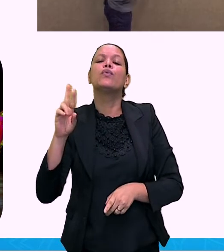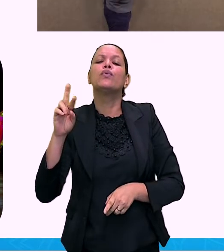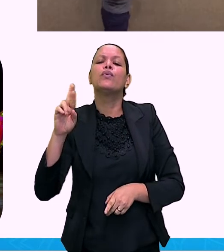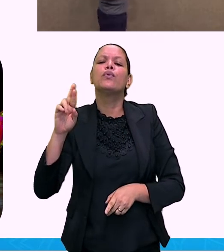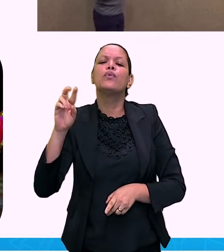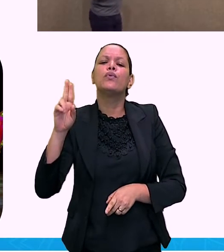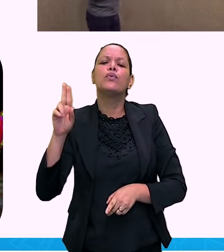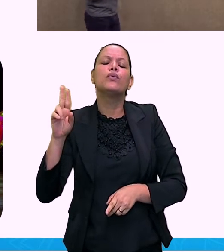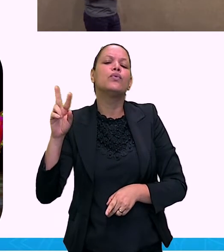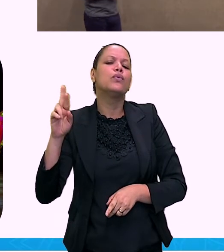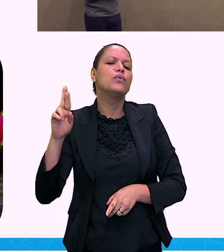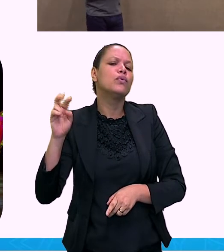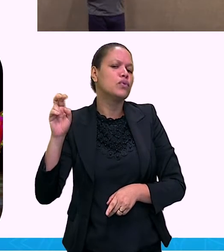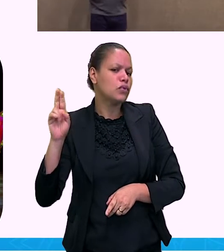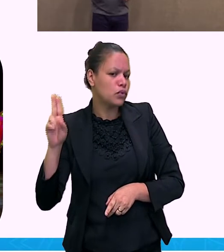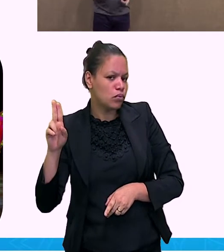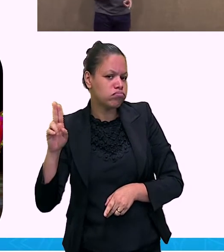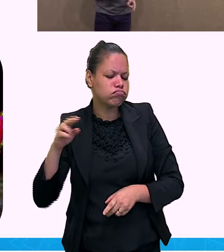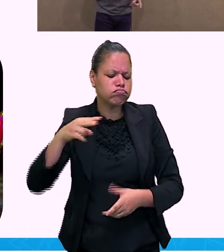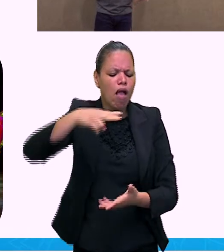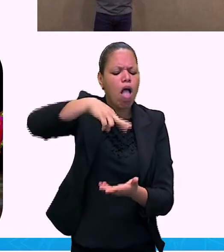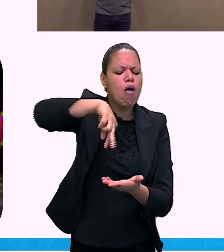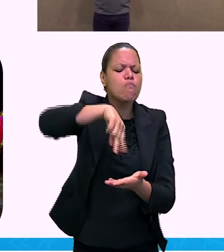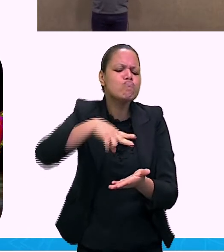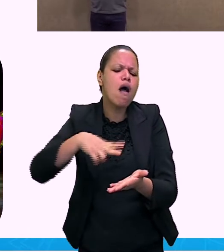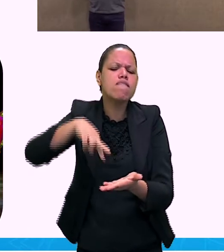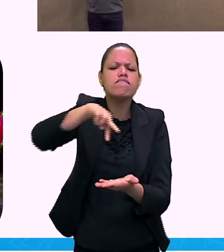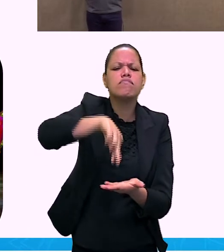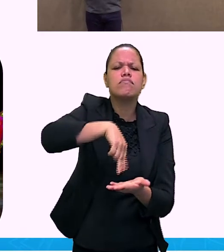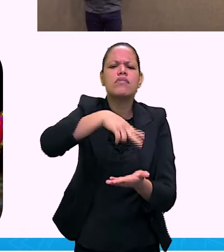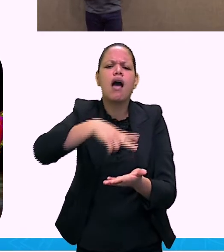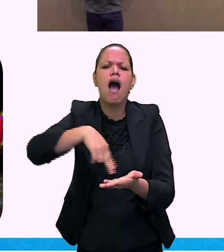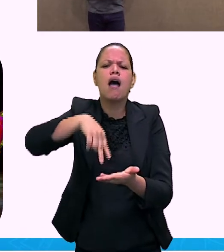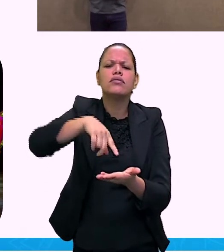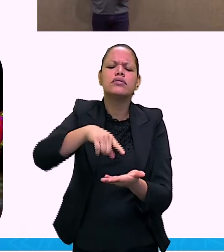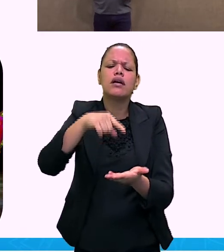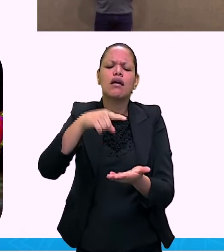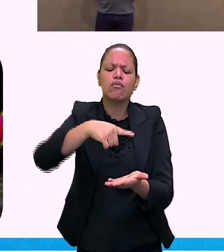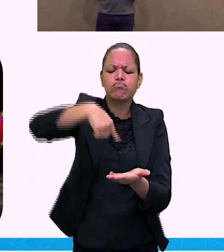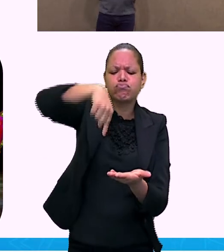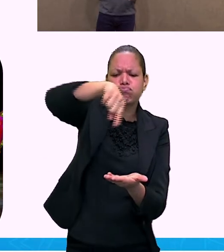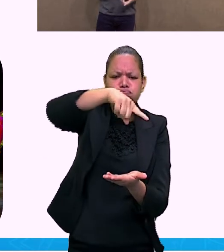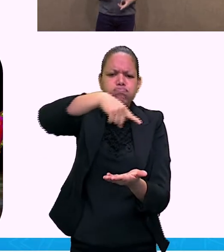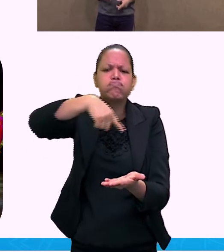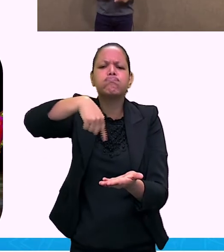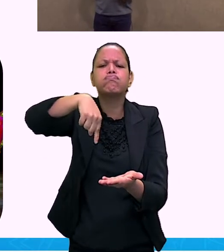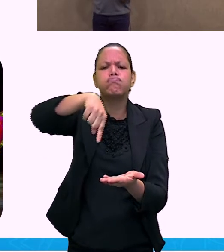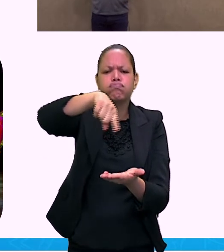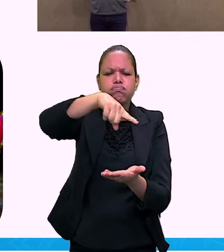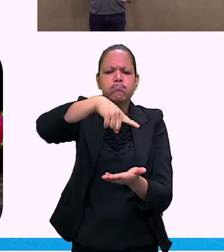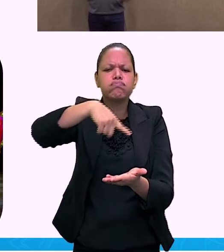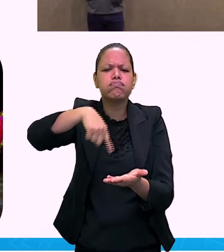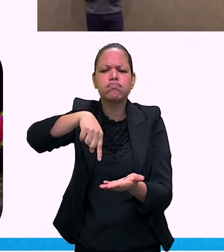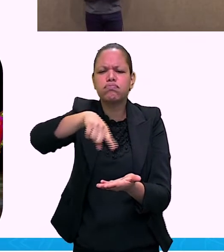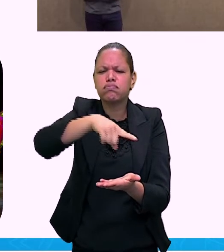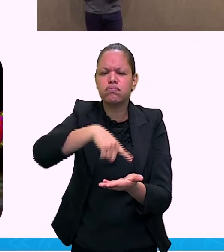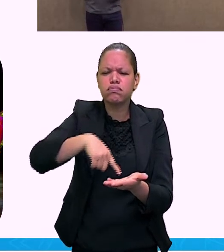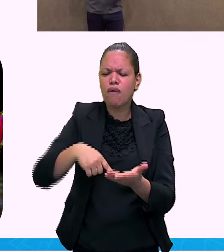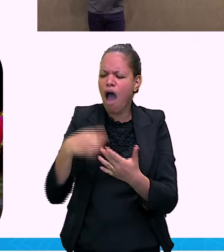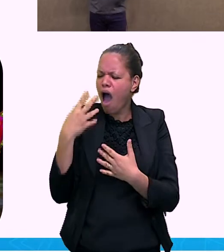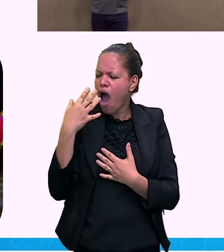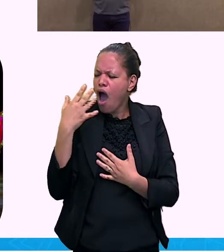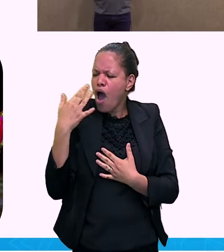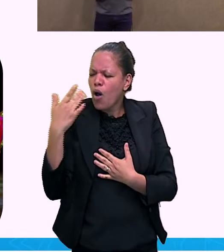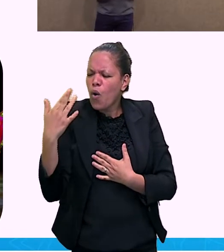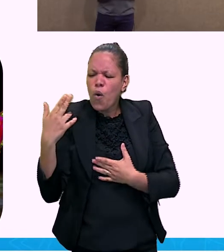bastante conhecida também no Centro-Oeste e que roda, né, todas as regiões do Brasil em competições muito coloridas,